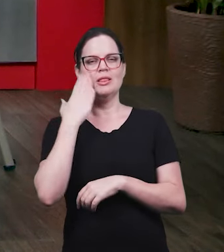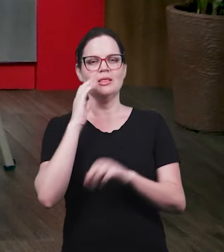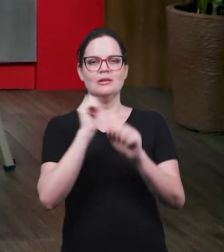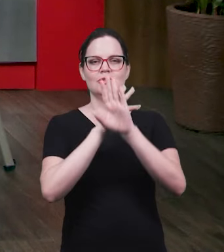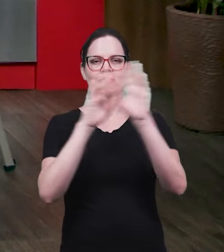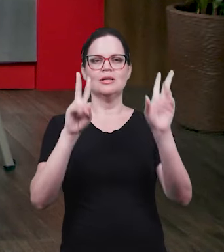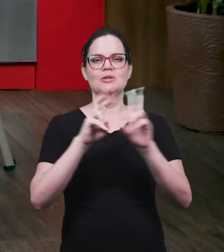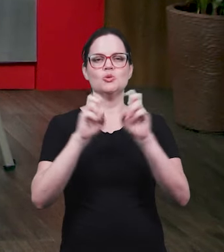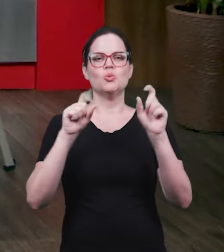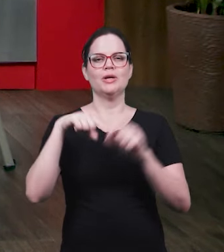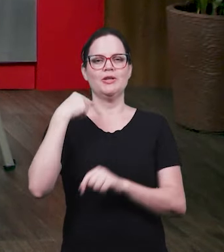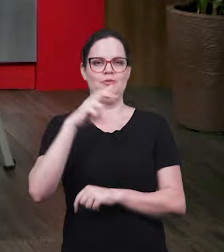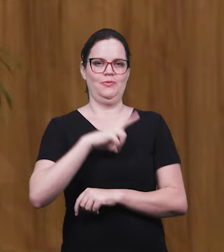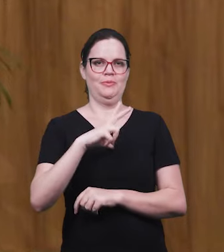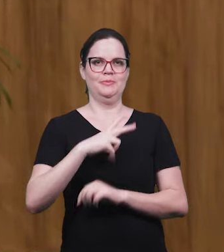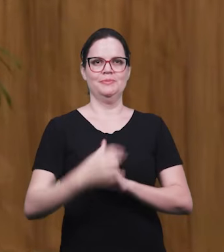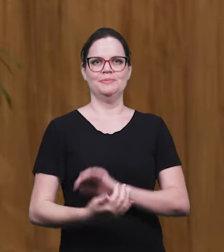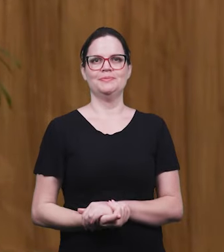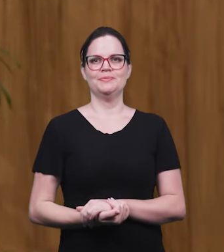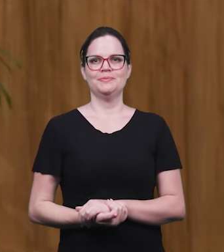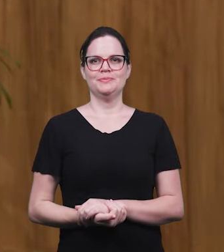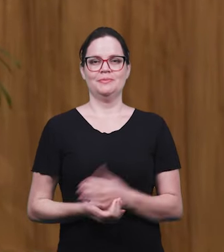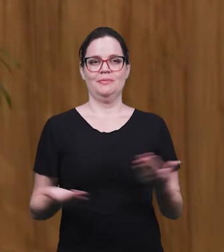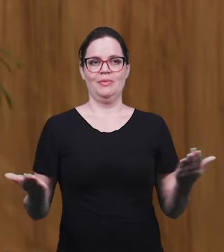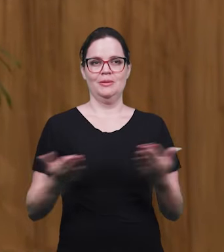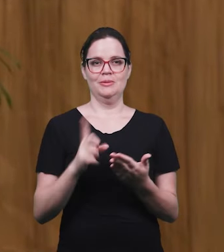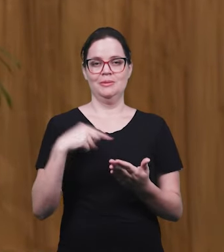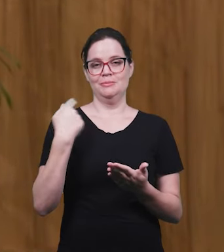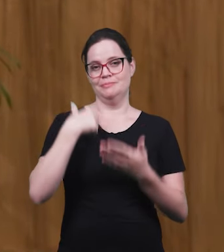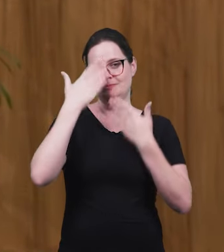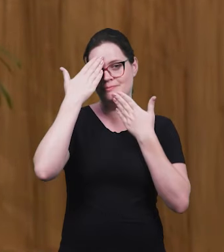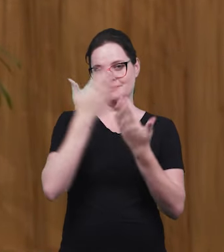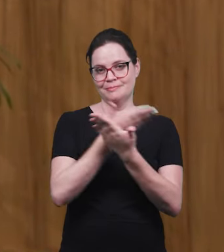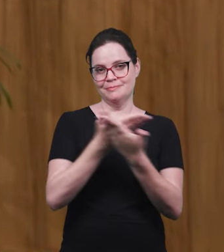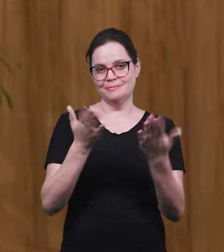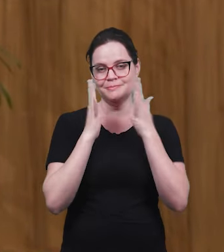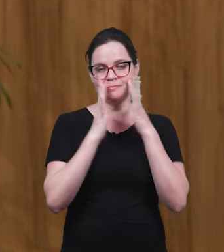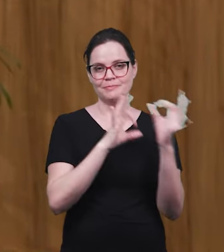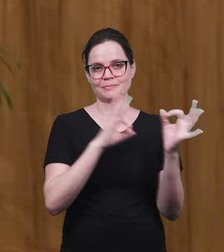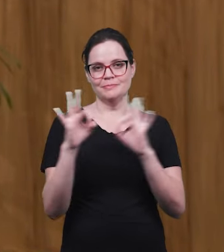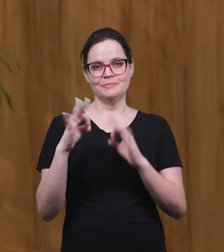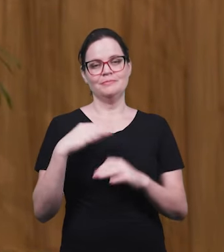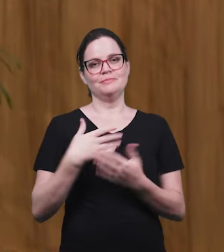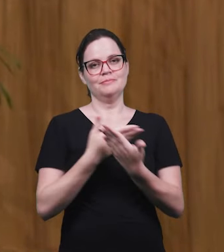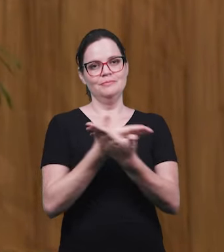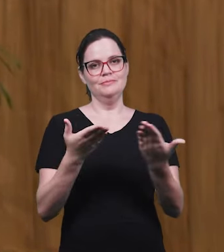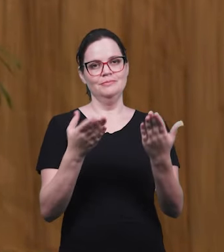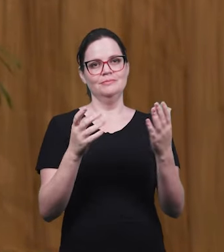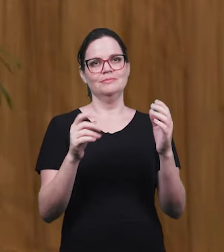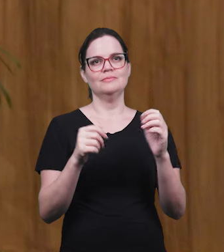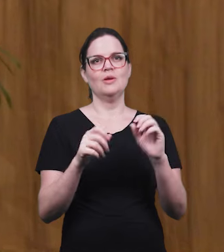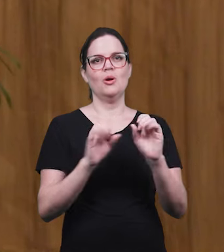a advocacia privada. Nós agradecemos a sua audiência e gostaríamos de desejar a